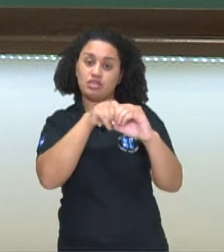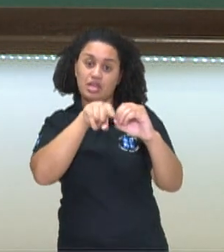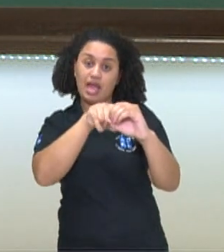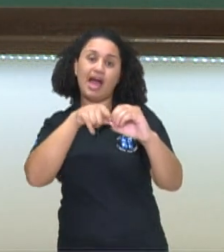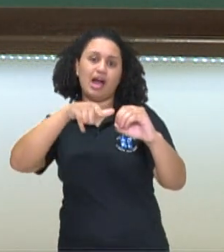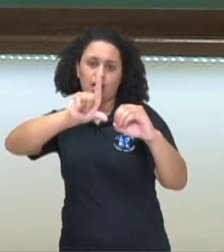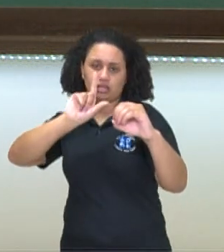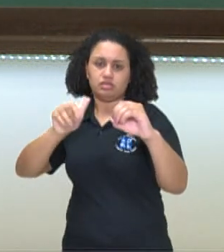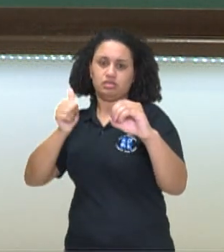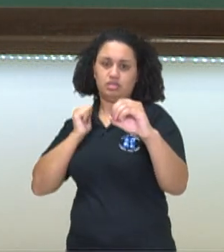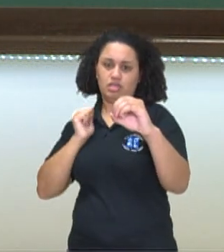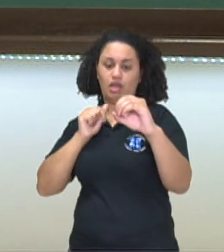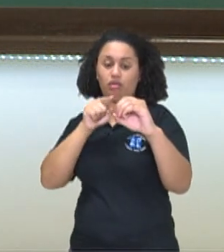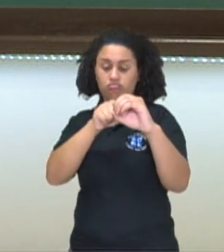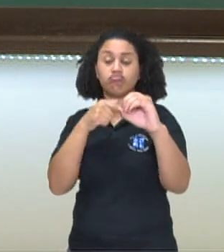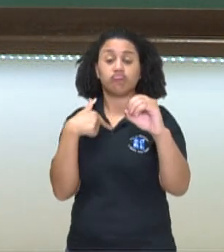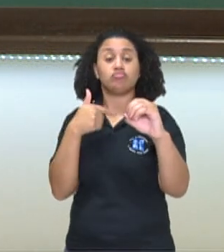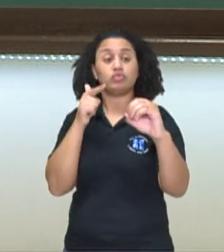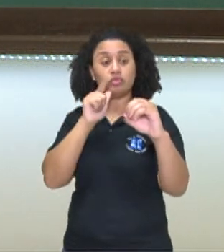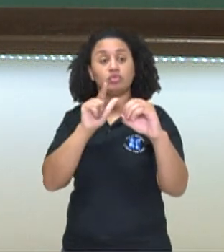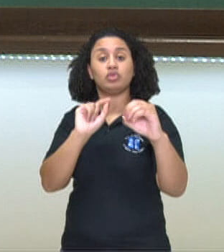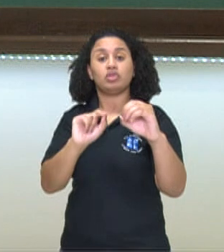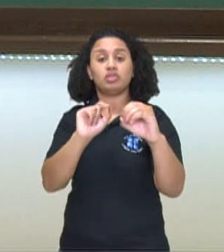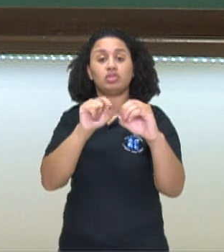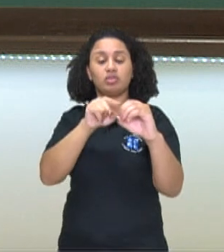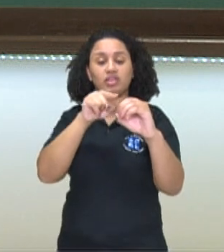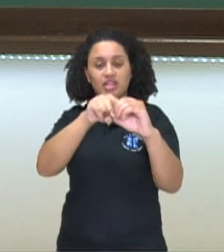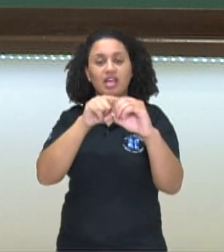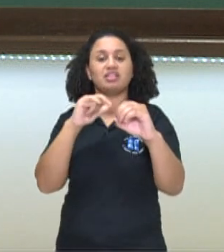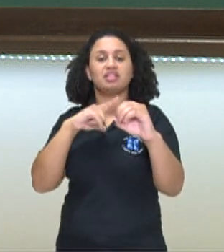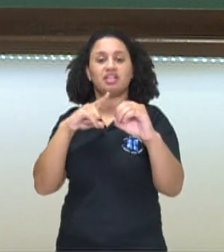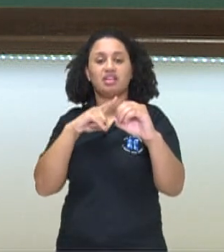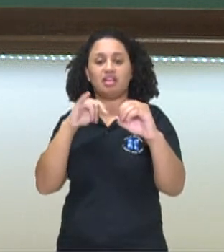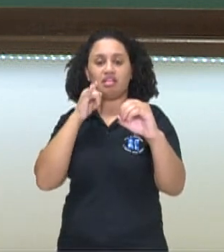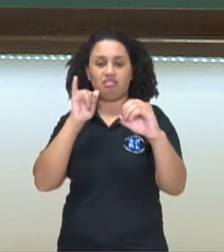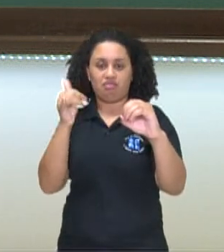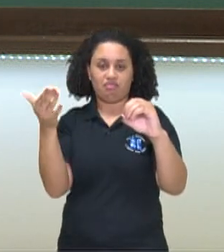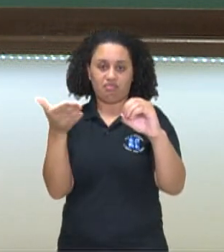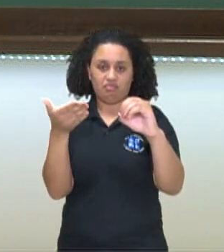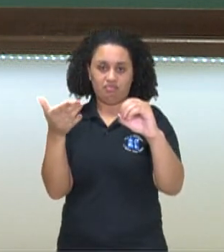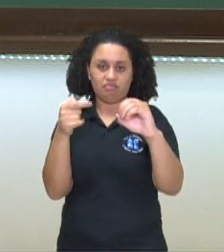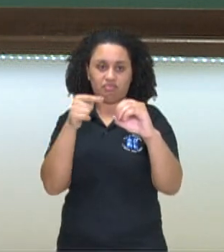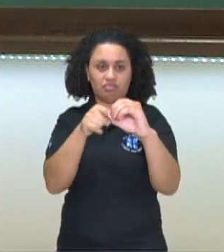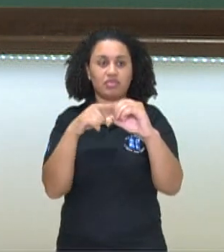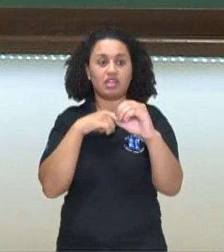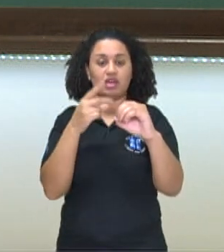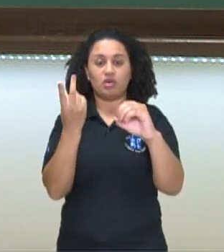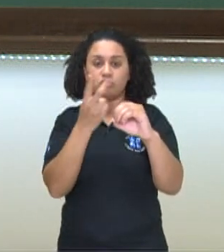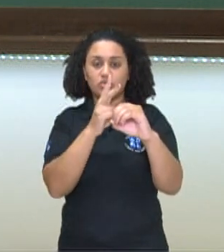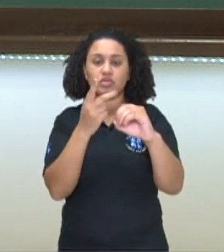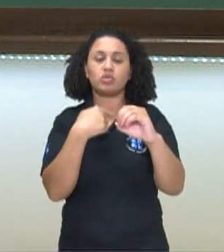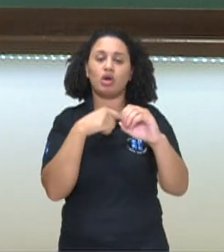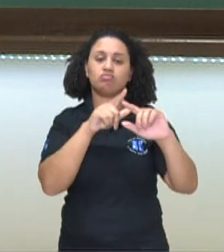eletricamente sem fazer o contato do corpo indutor, do corpo carregado eletricamente. Eu usei contato de dois corpos